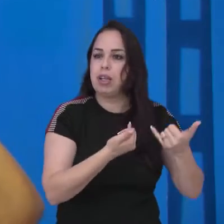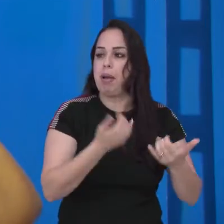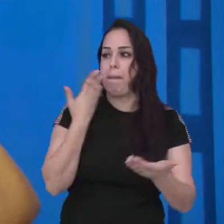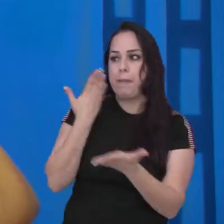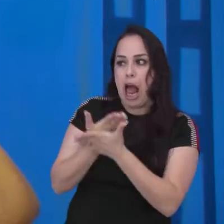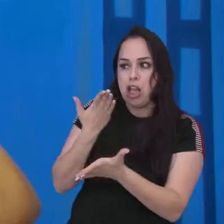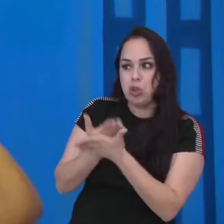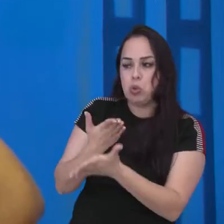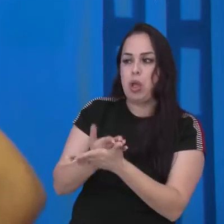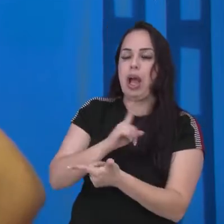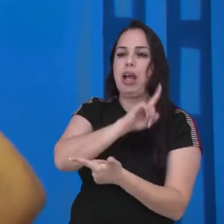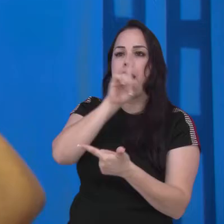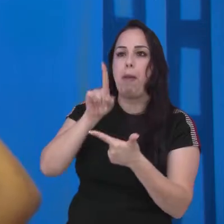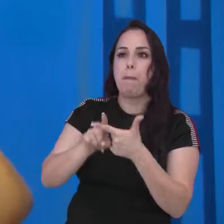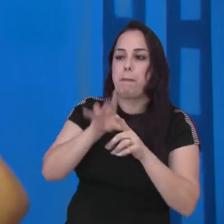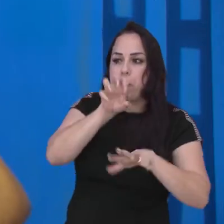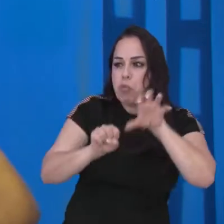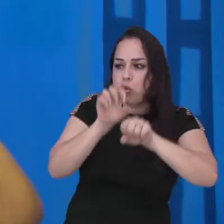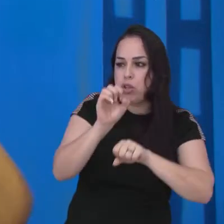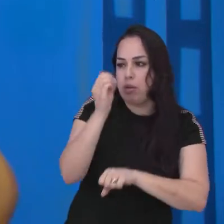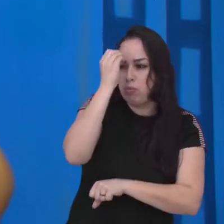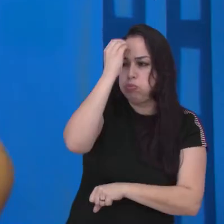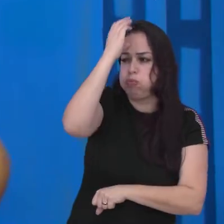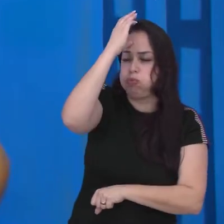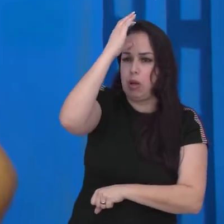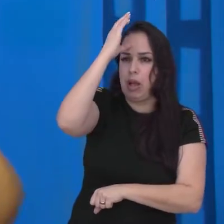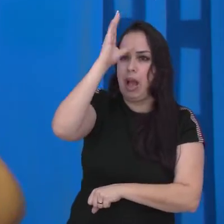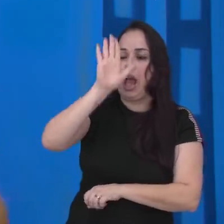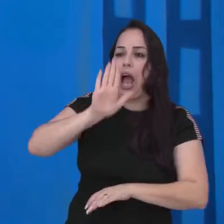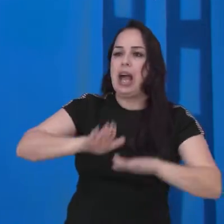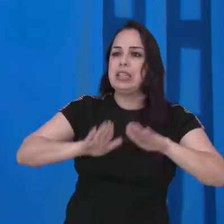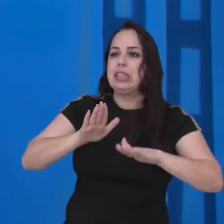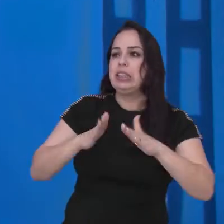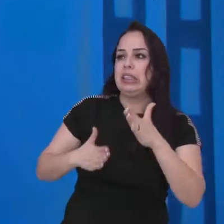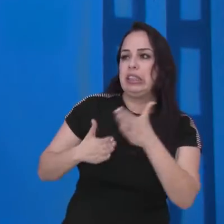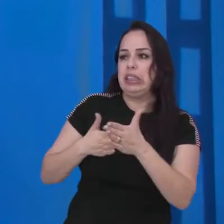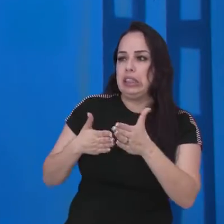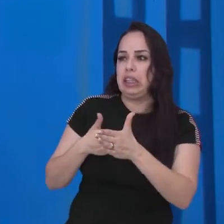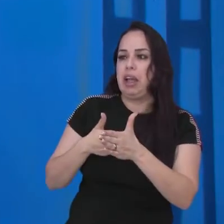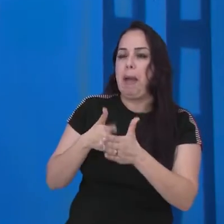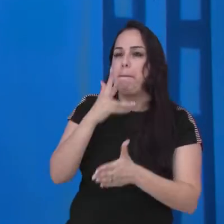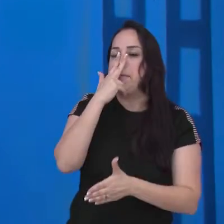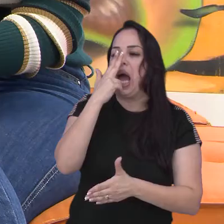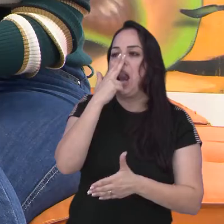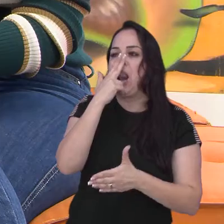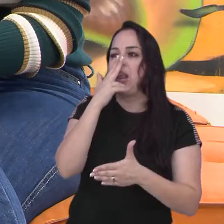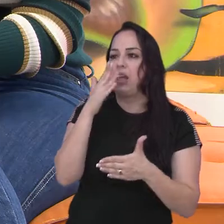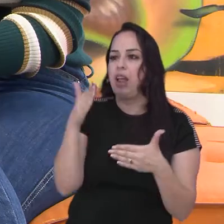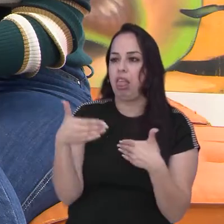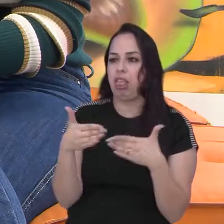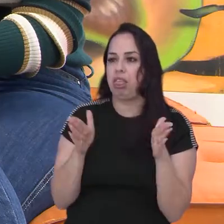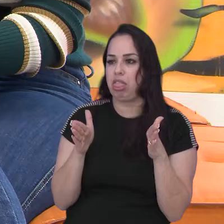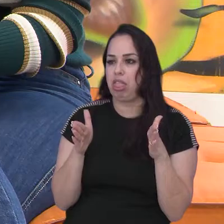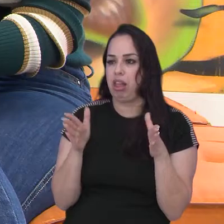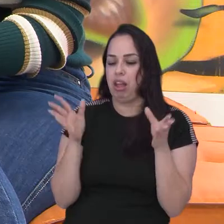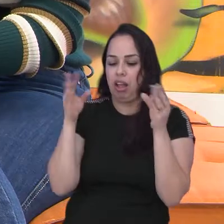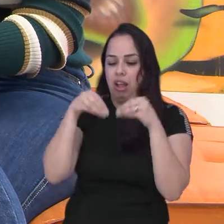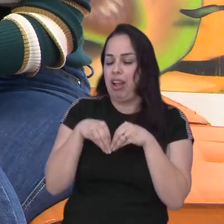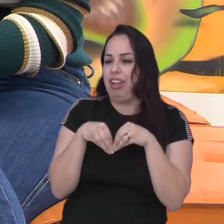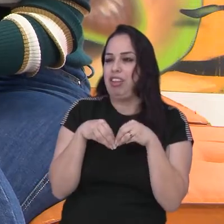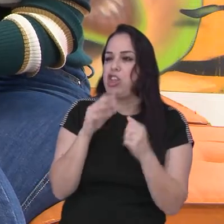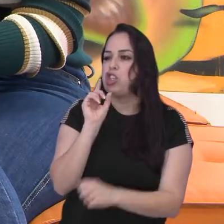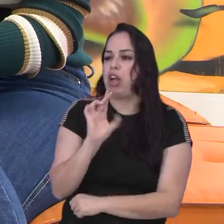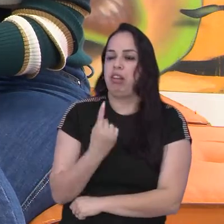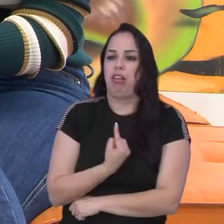pra mim, olha, tem que estudar, tem que buscar o conhecimento, porque às vezes a gente fica limitado, a gente fica nessa caixinha nossa aqui do bairro e tem